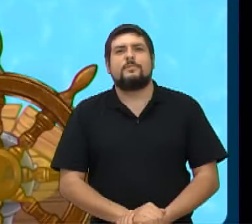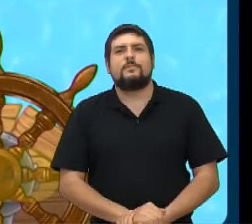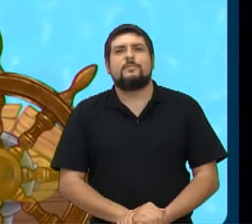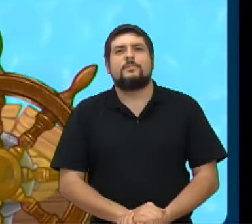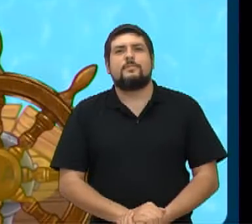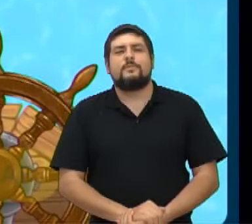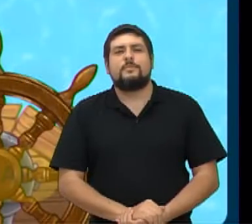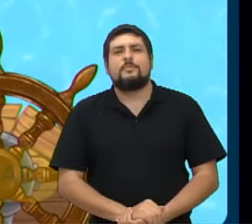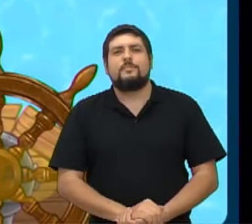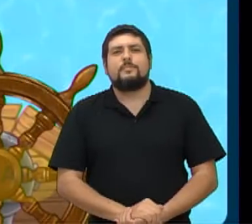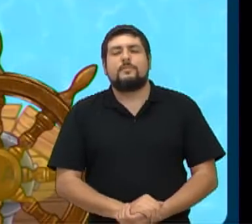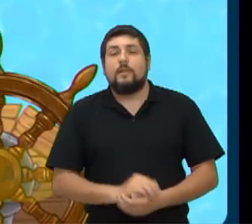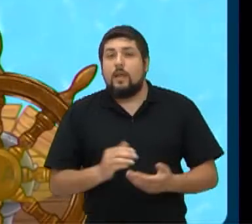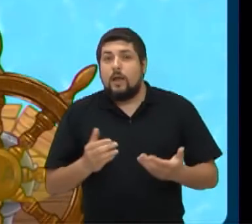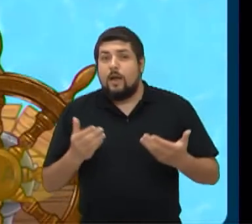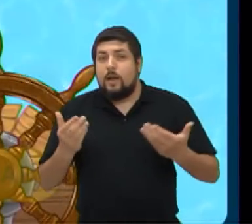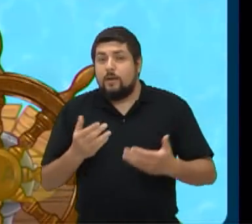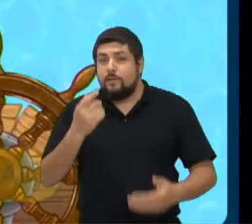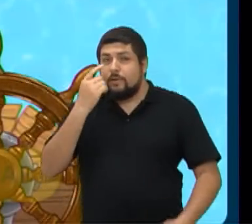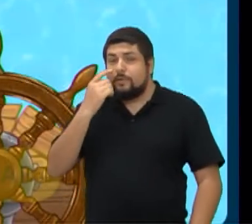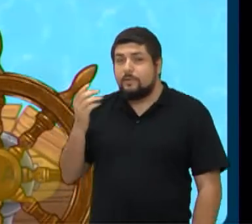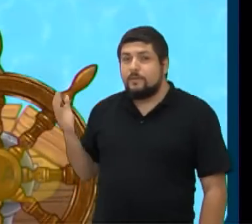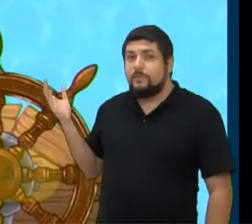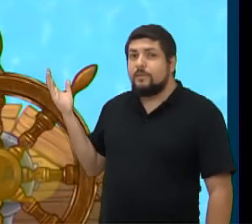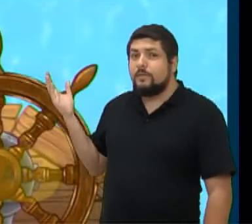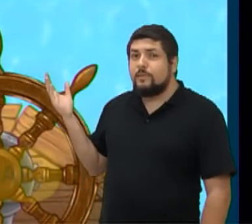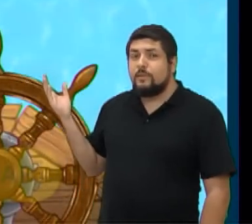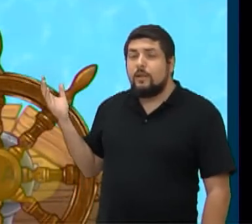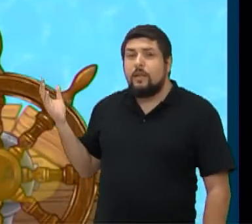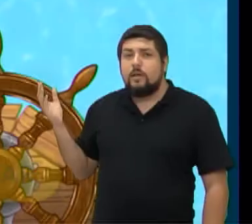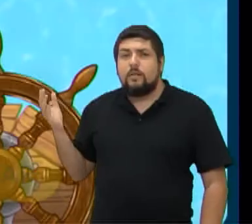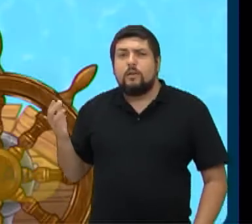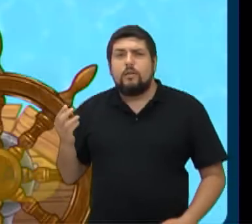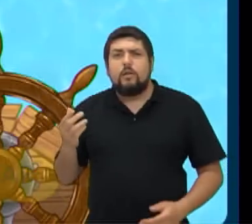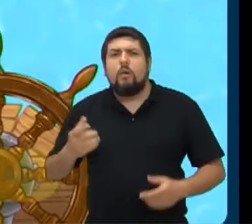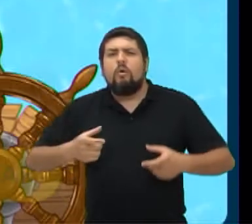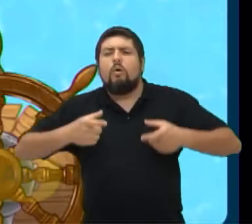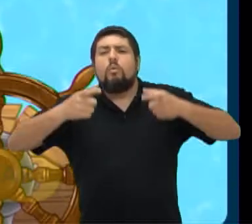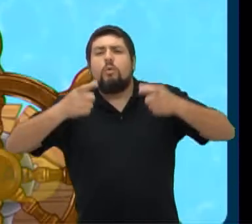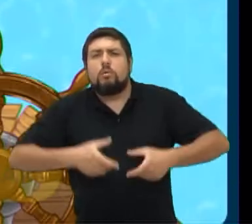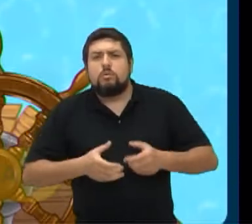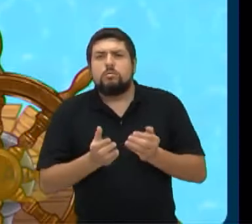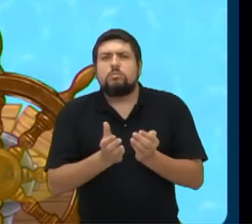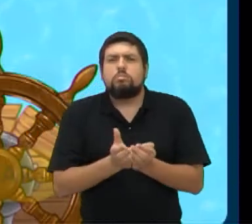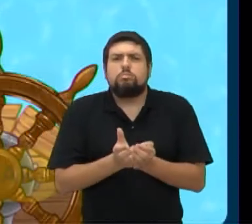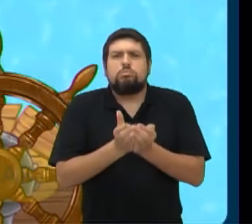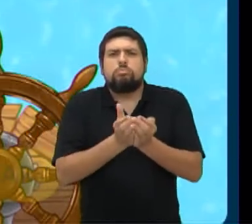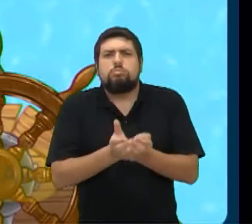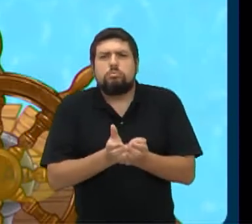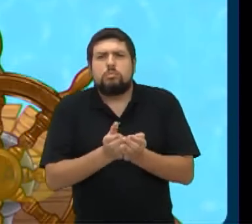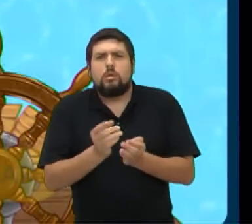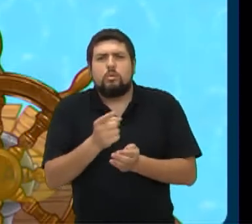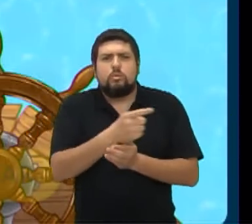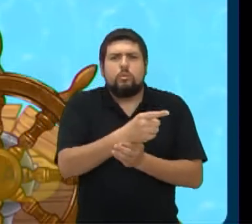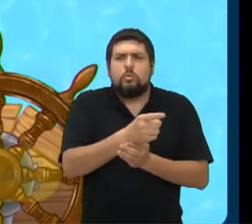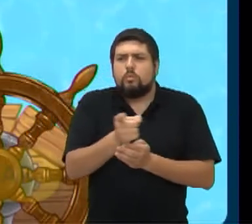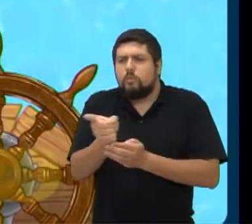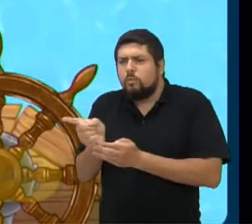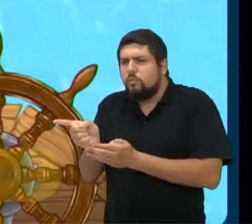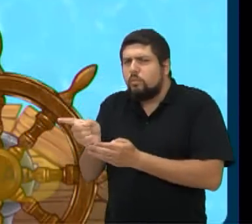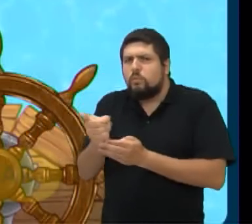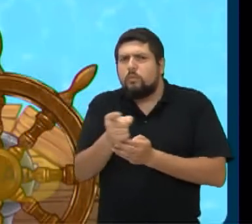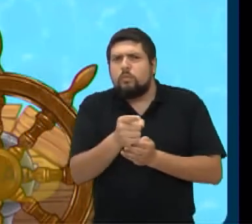Nós temos que definir nessa situação o curso que o barco vai fazer, tá? Para chegar até a